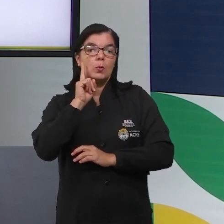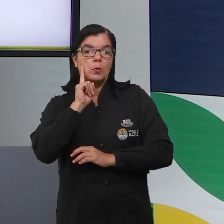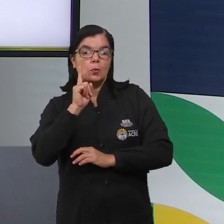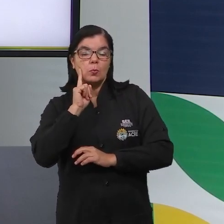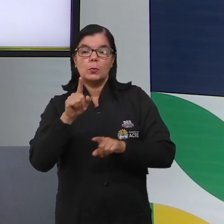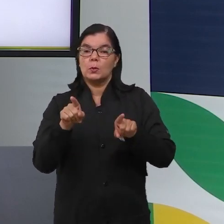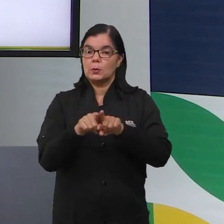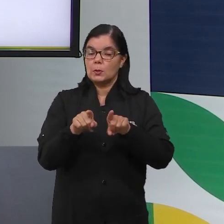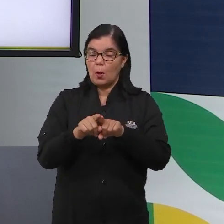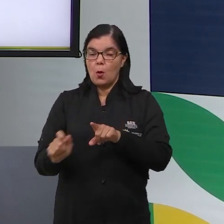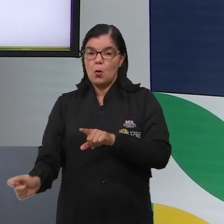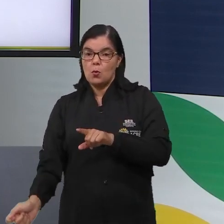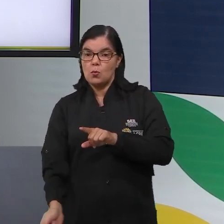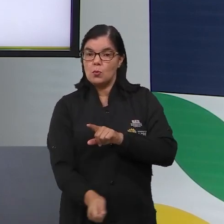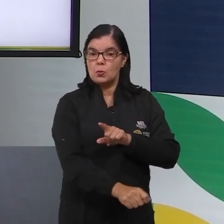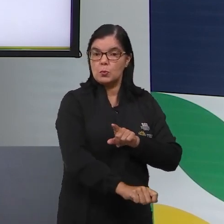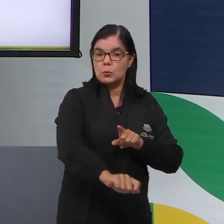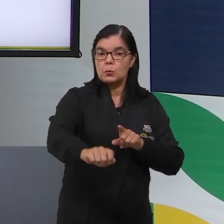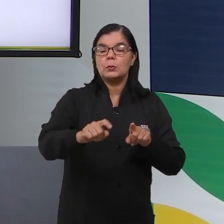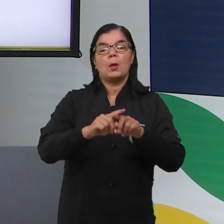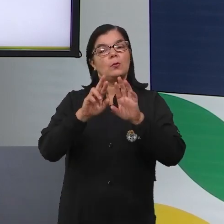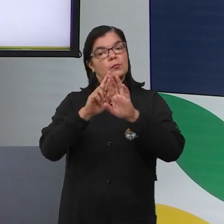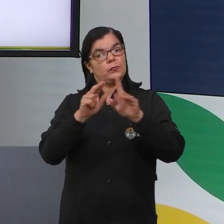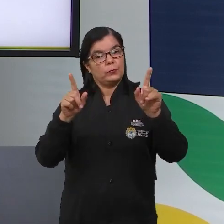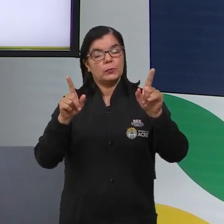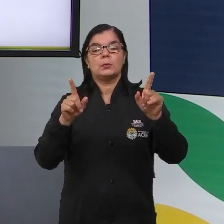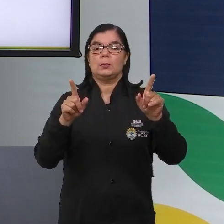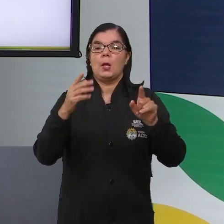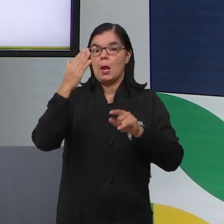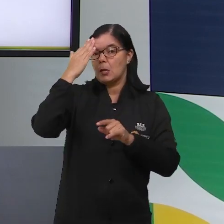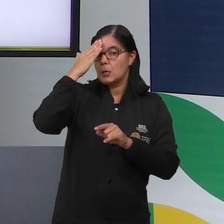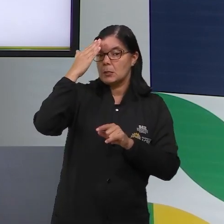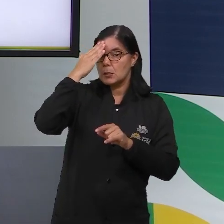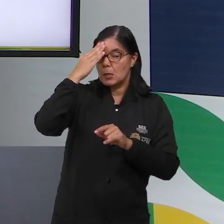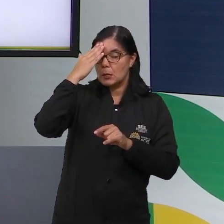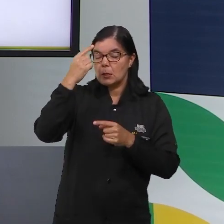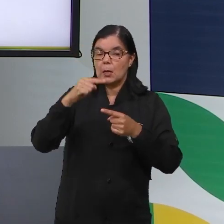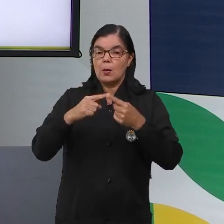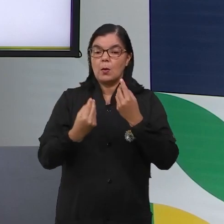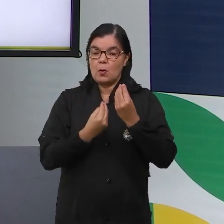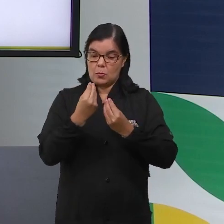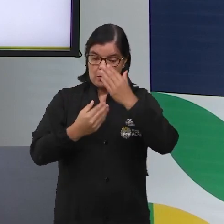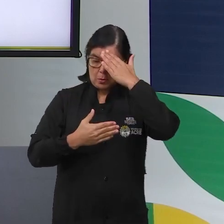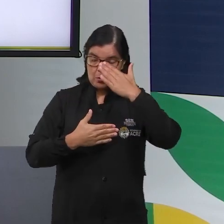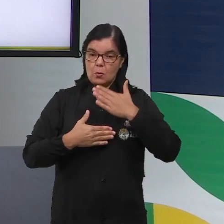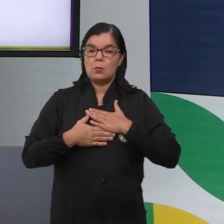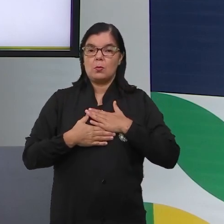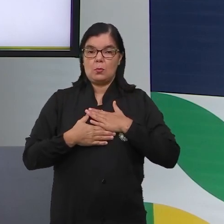rugby. Então a estruturação é diferenciada. Então é entender que a gente consegue mapear até corpos,